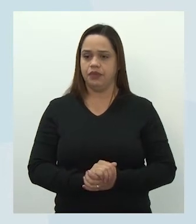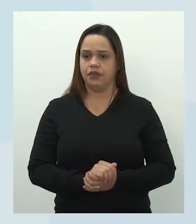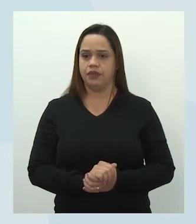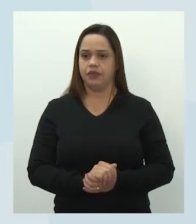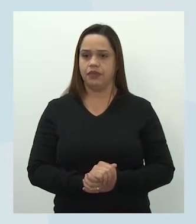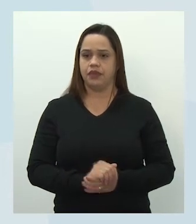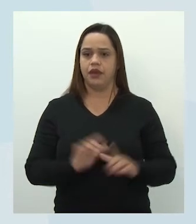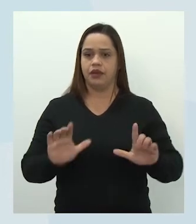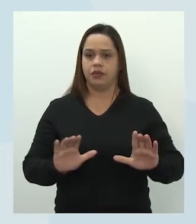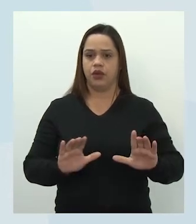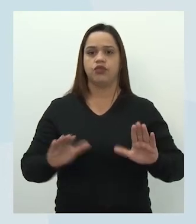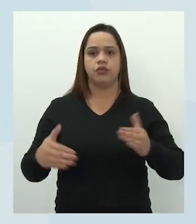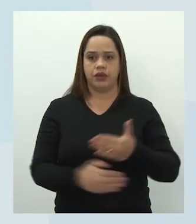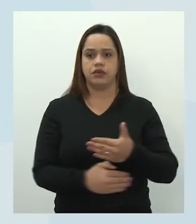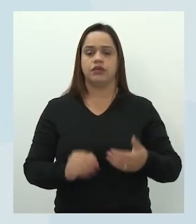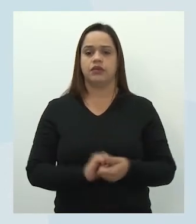Pode passar.